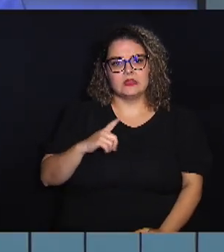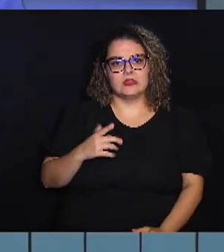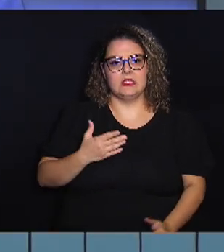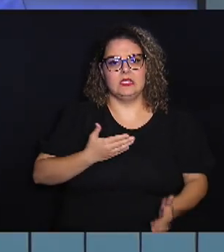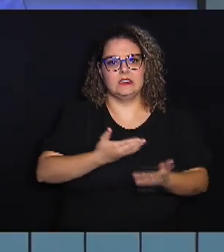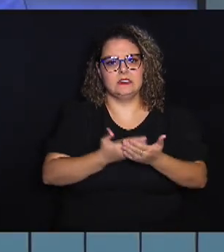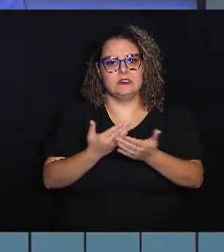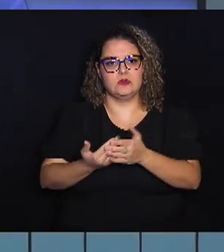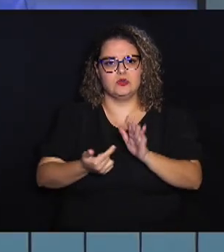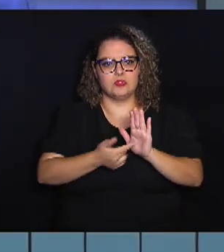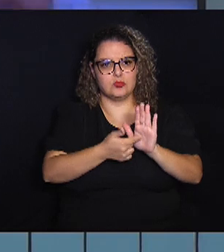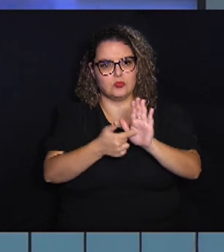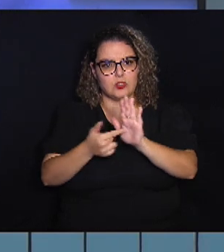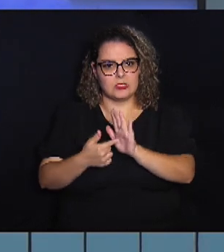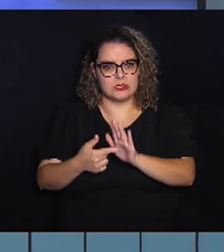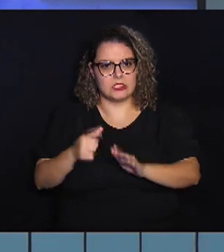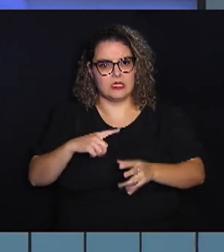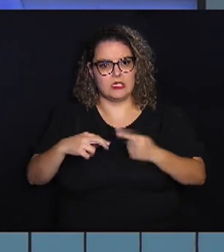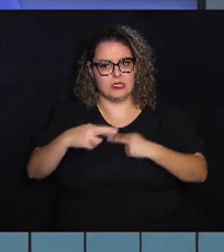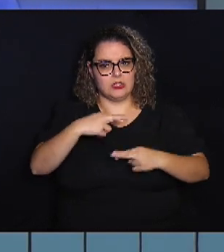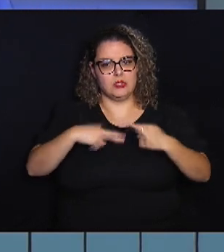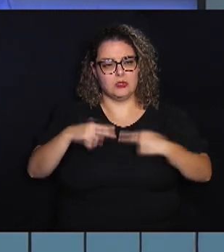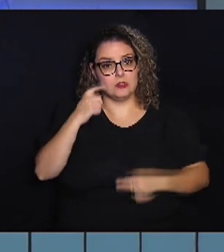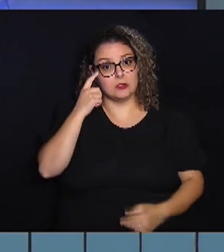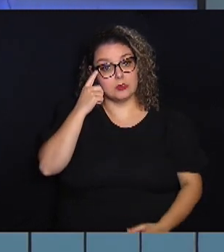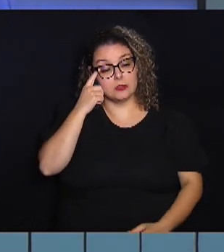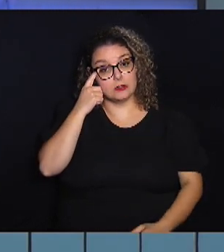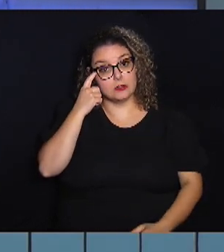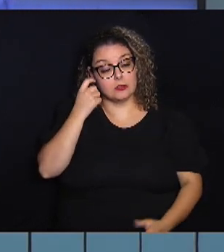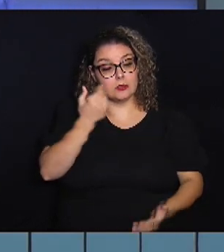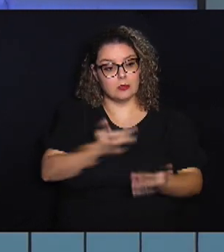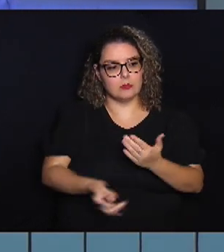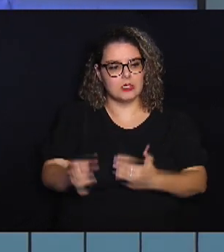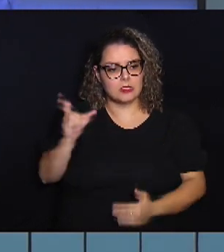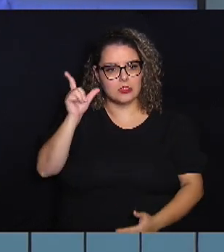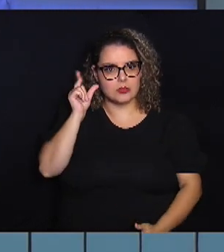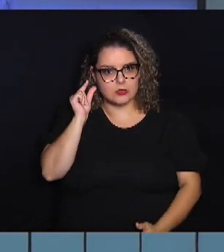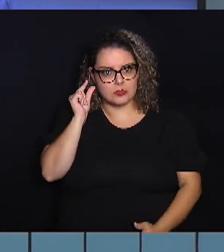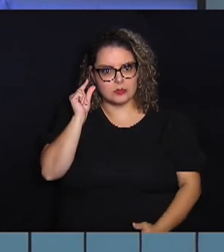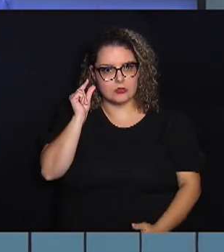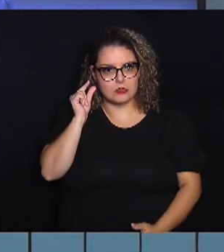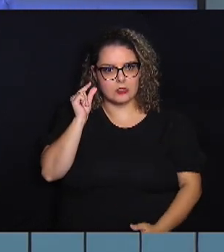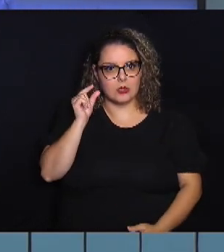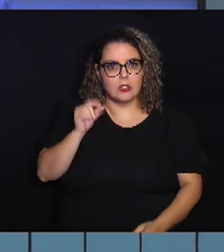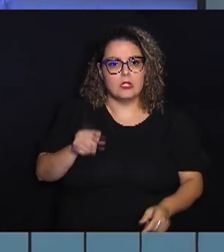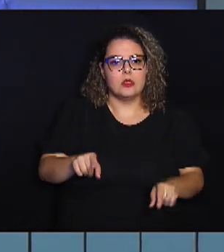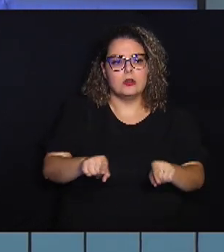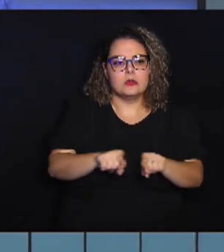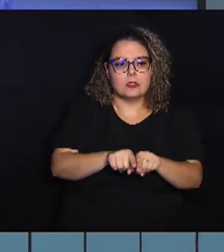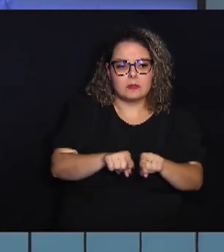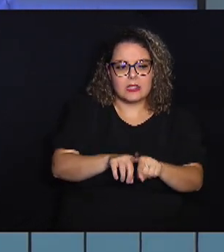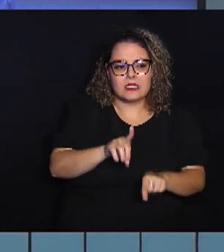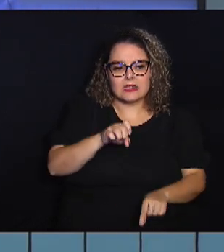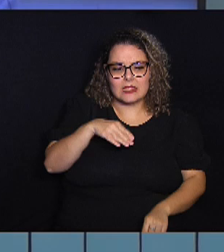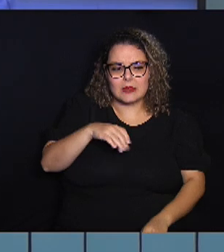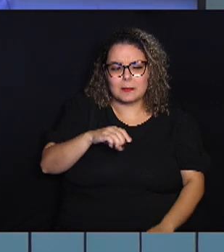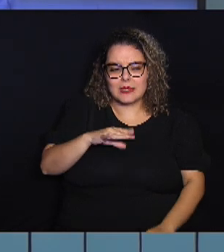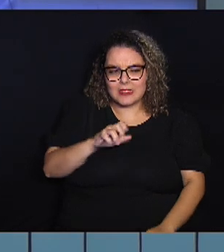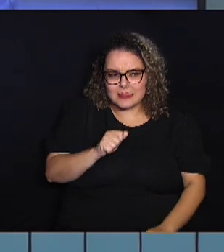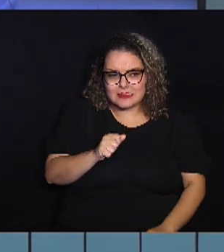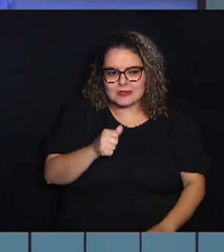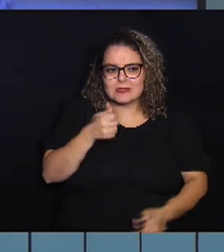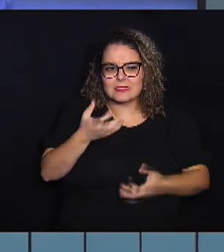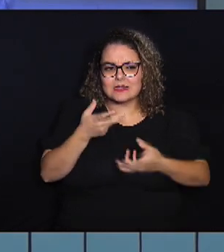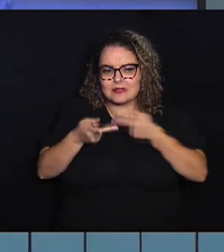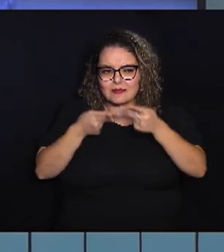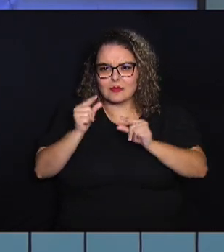que demonstram que tem uma relação aí da perda auditiva com a demência. Eu queria que você comentasse um pouquinho sobre